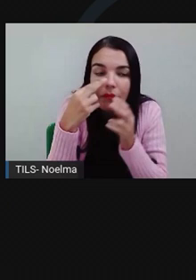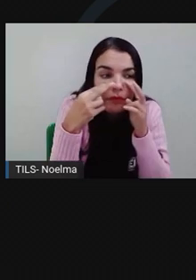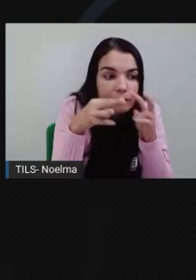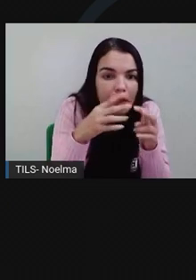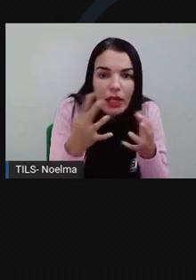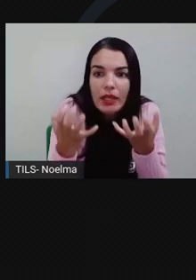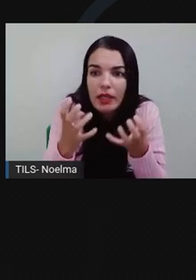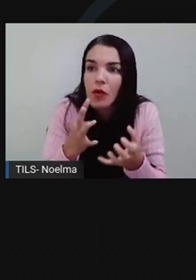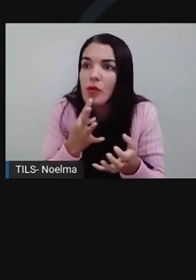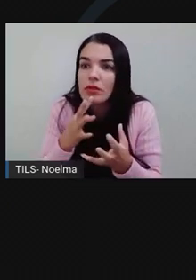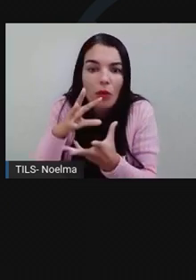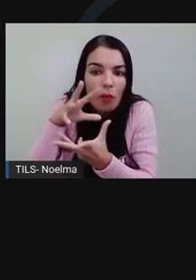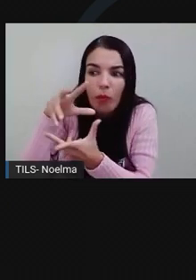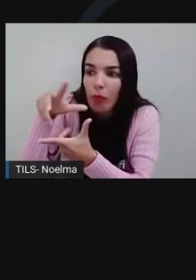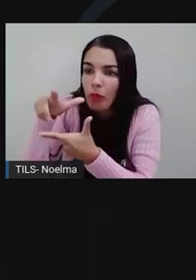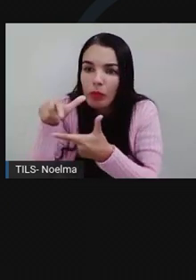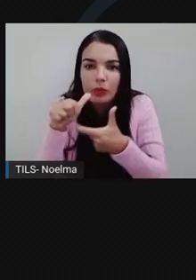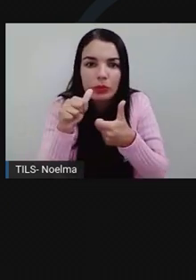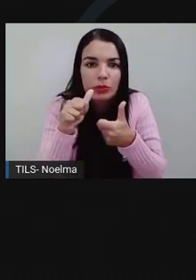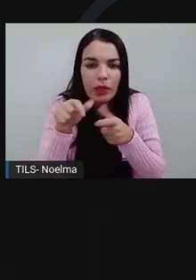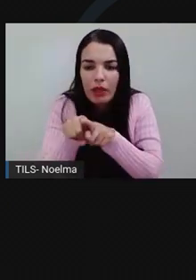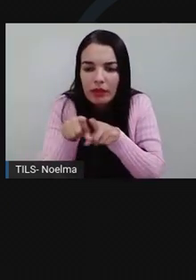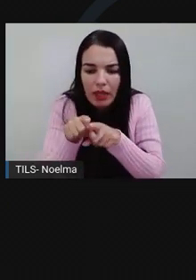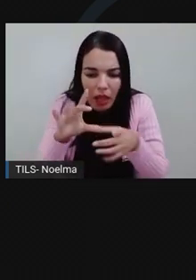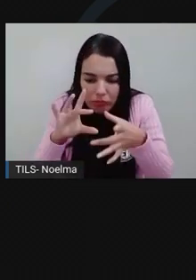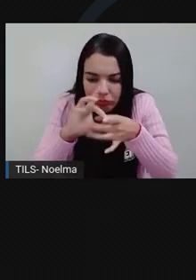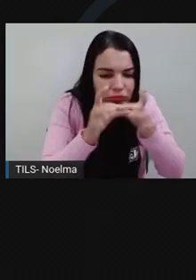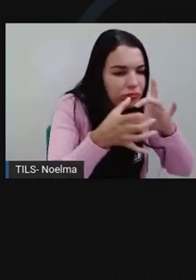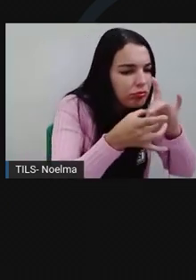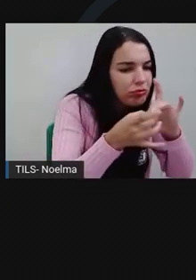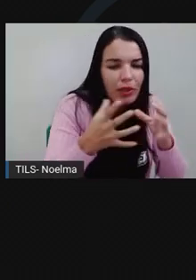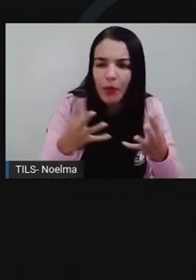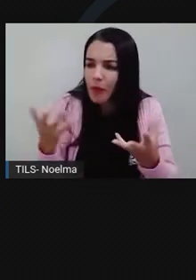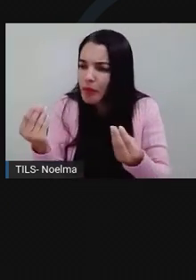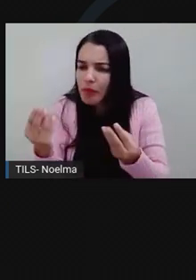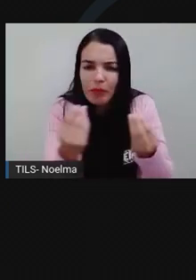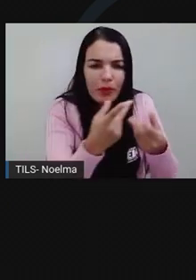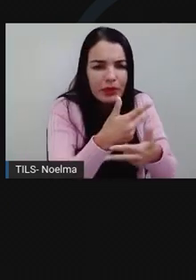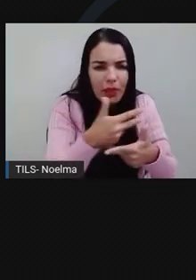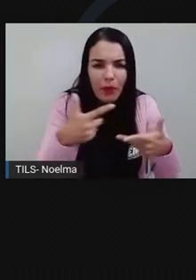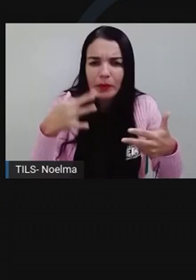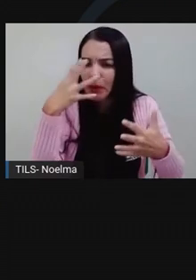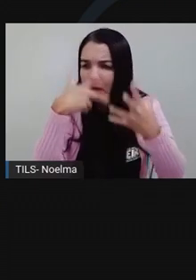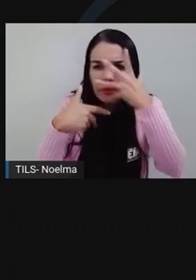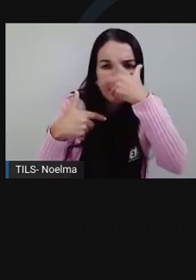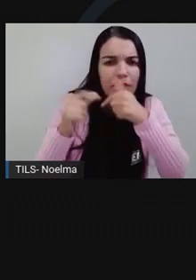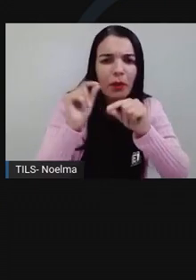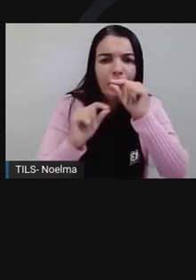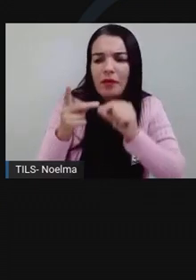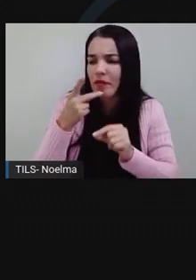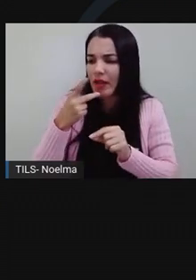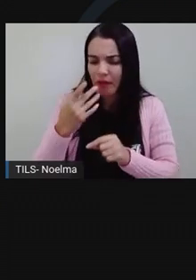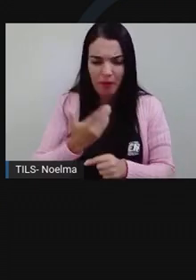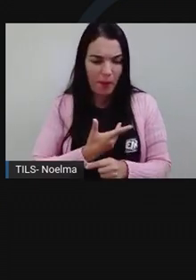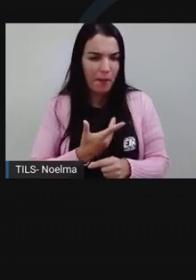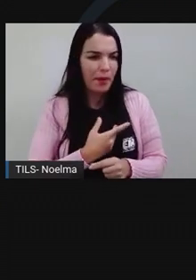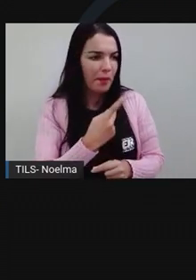Queria conhecer o mundo e travar relações com tanta coisa bonita de que falavam seus amigos.